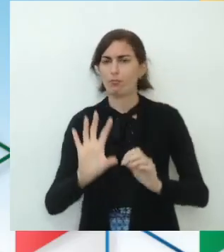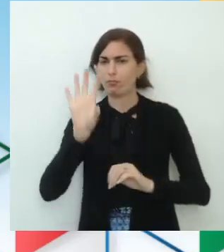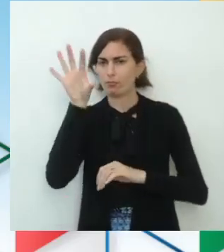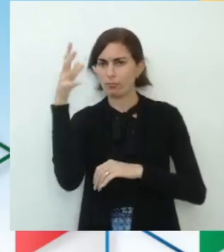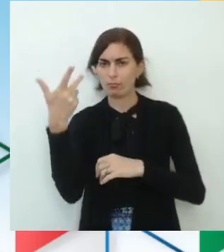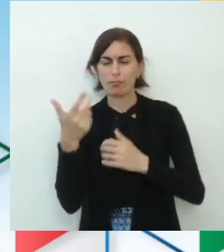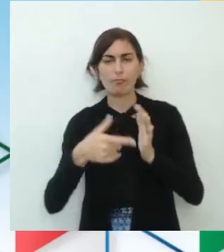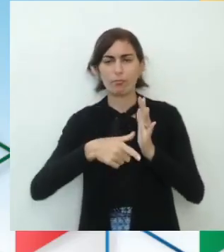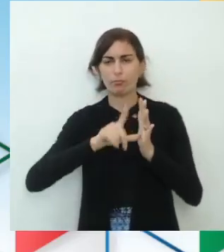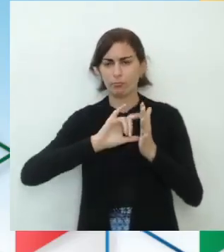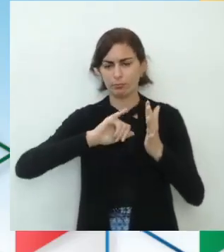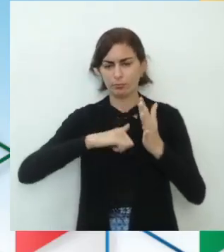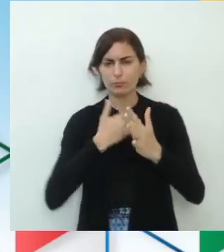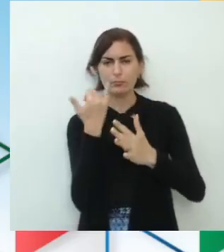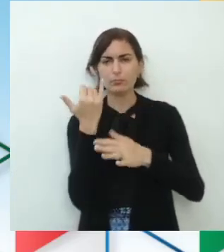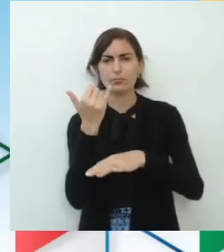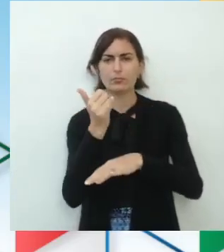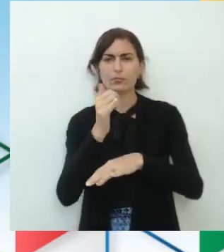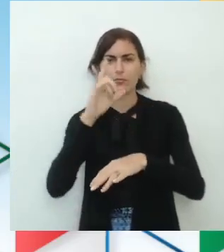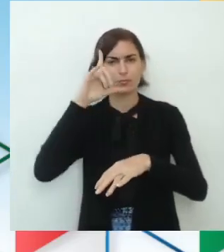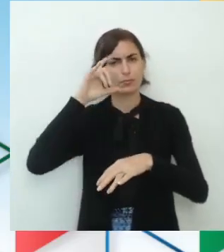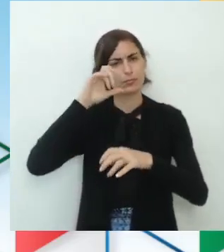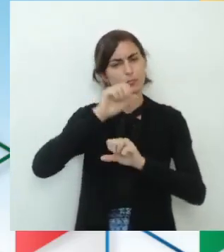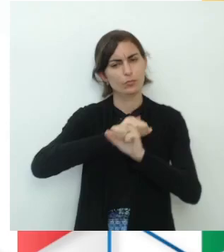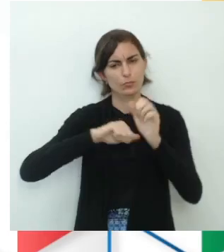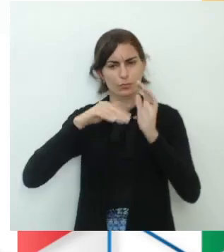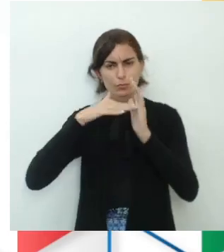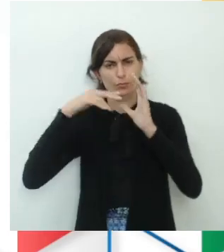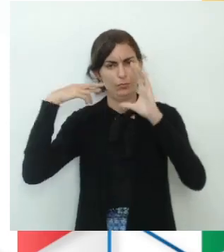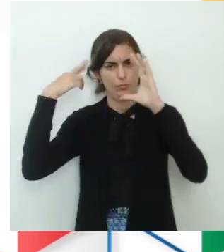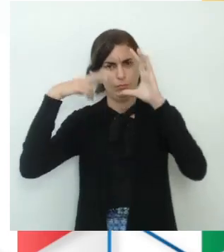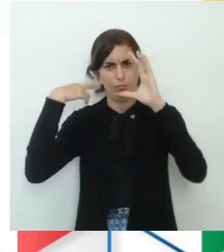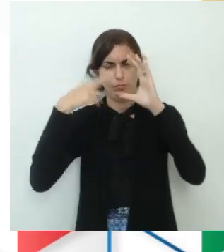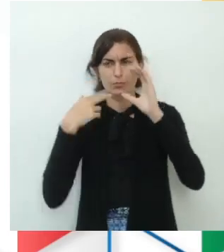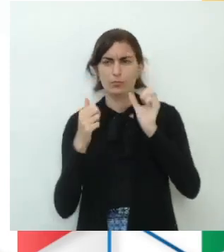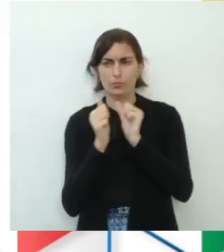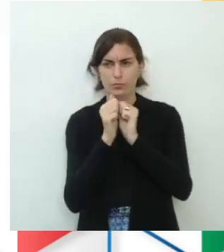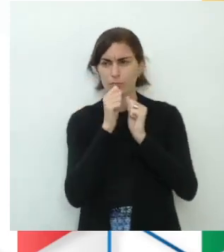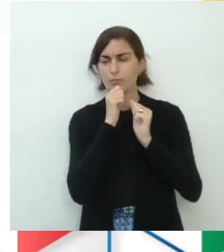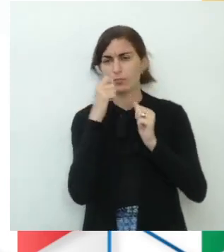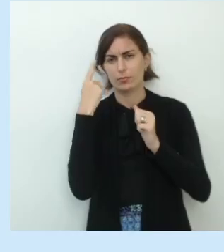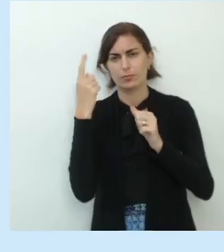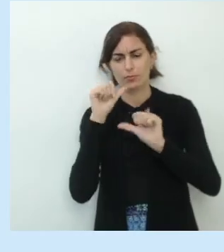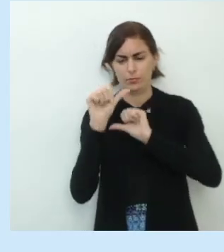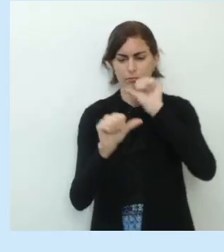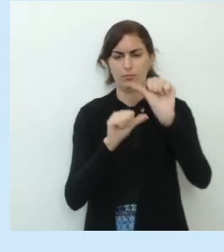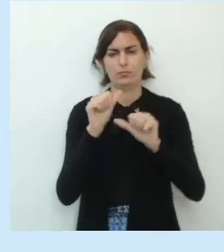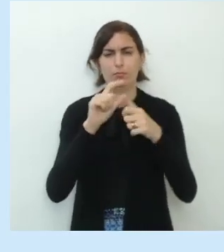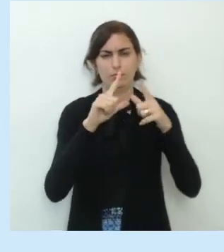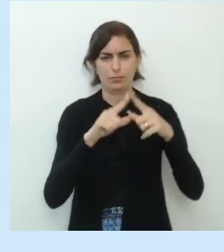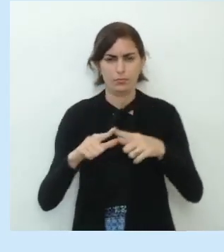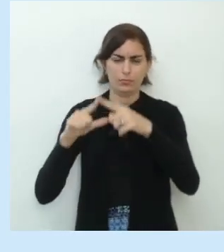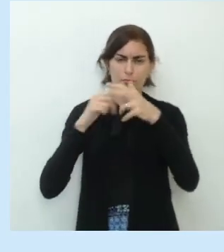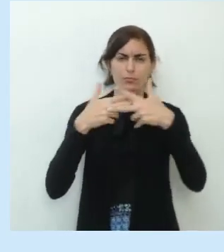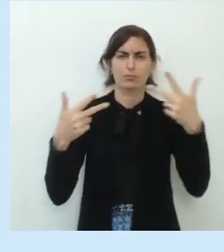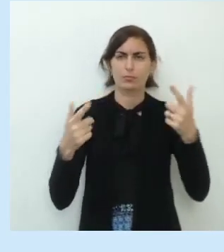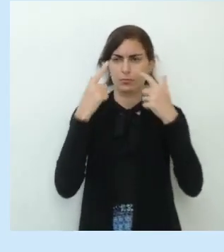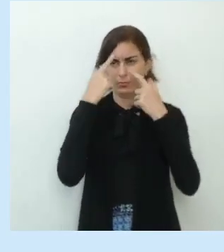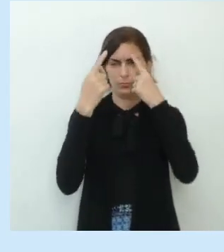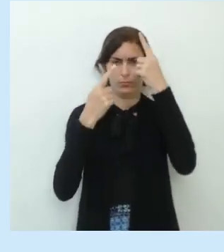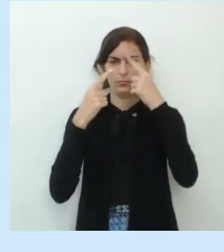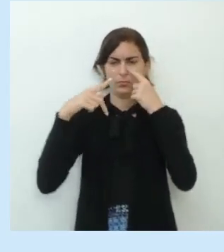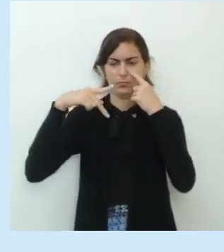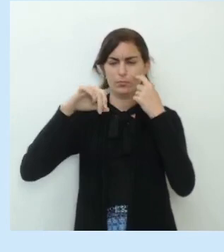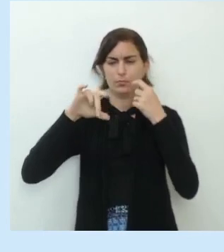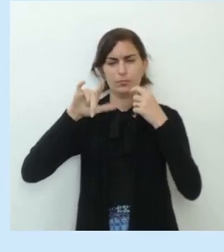se inscreve no Instagram, Robertão da Transmissão, tudo junto sem acento, tá bom? Ó, transformações geométricas para vocês é a ideia de